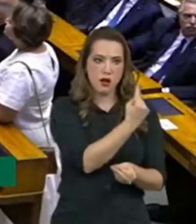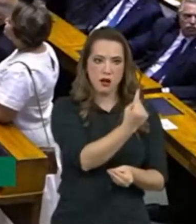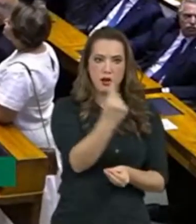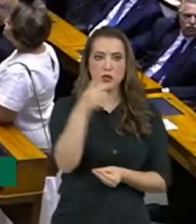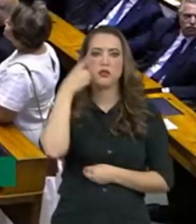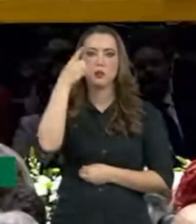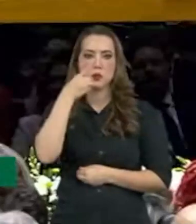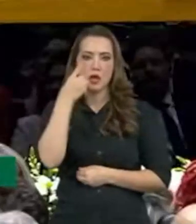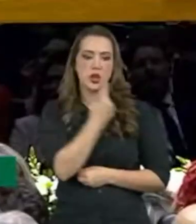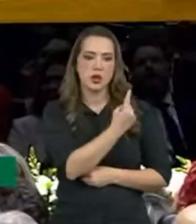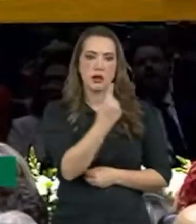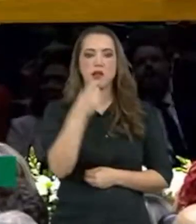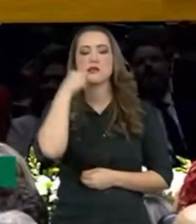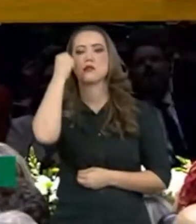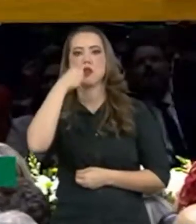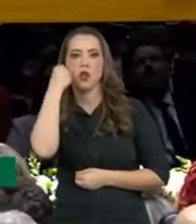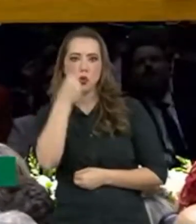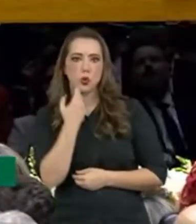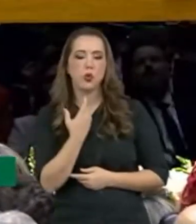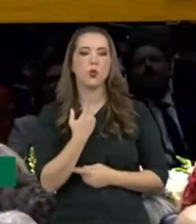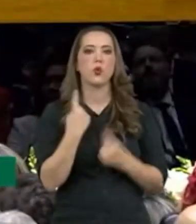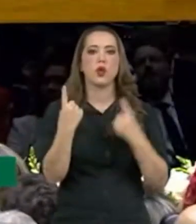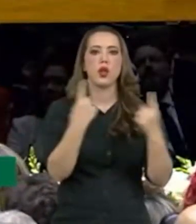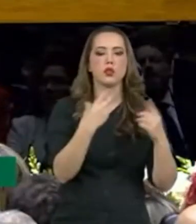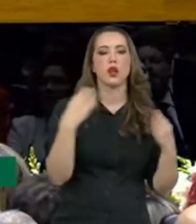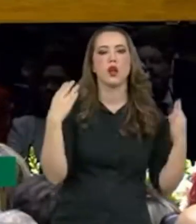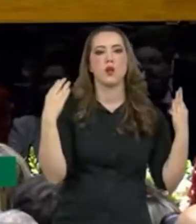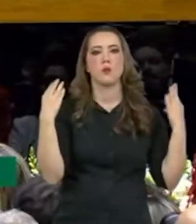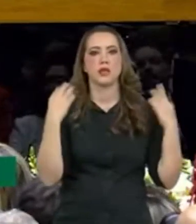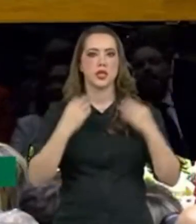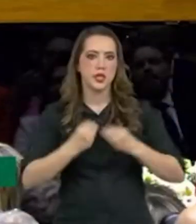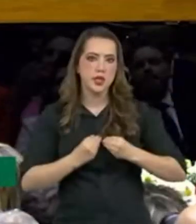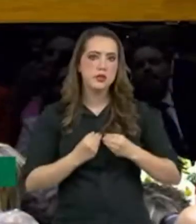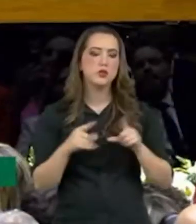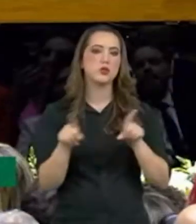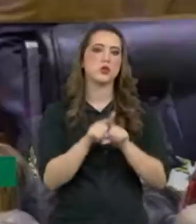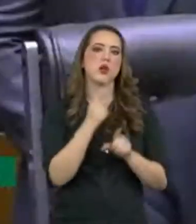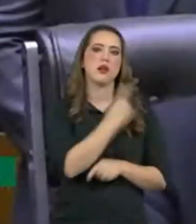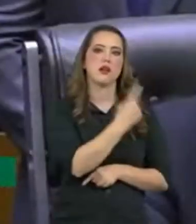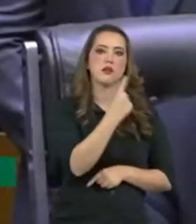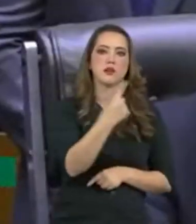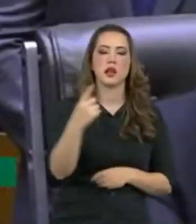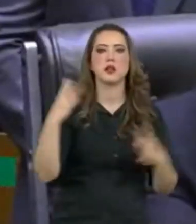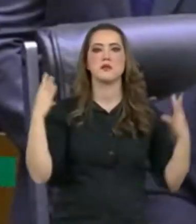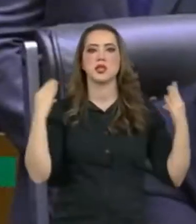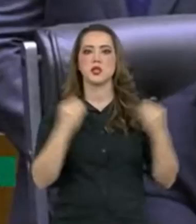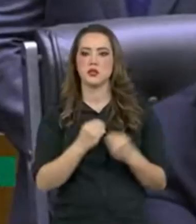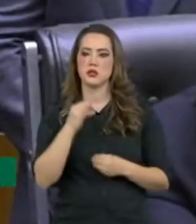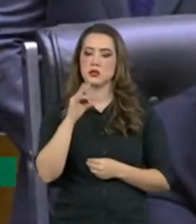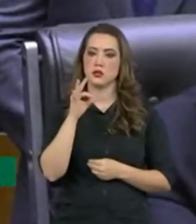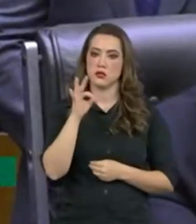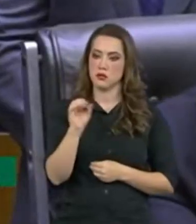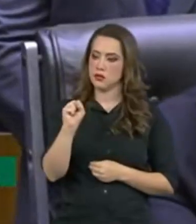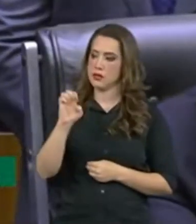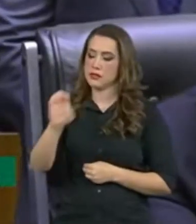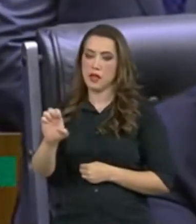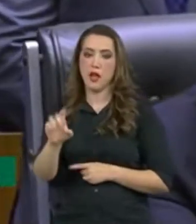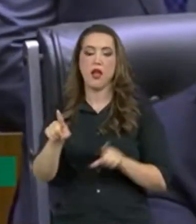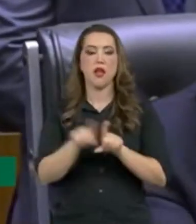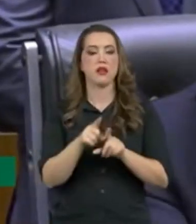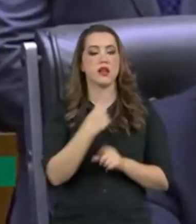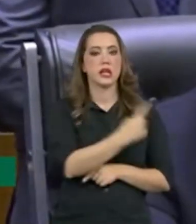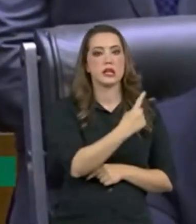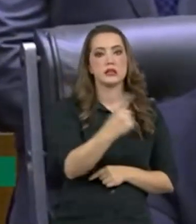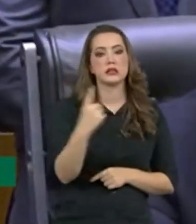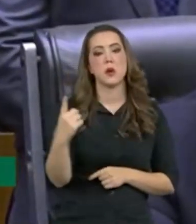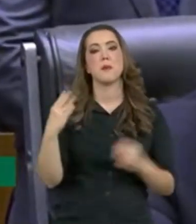deputado, a cada senador, a cada ministro da Suprema Corte, a cada ministro do Tribunal Superior Eleitoral, a cada